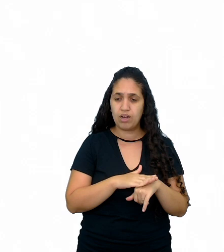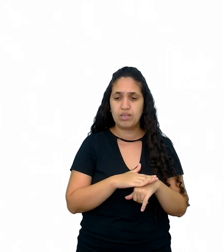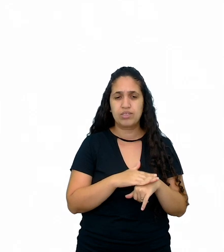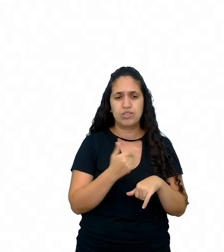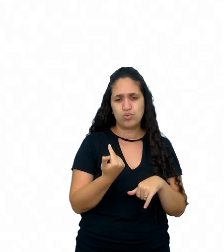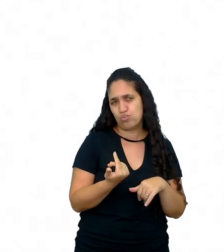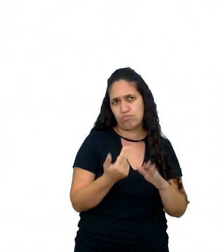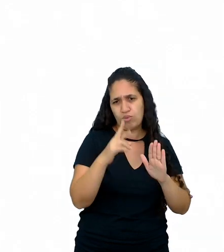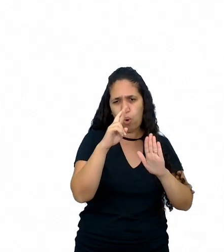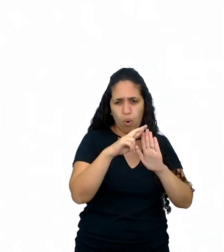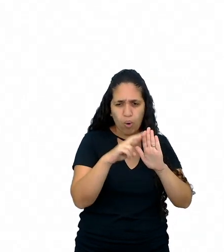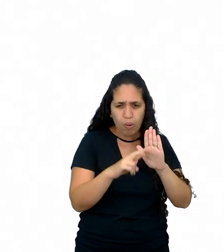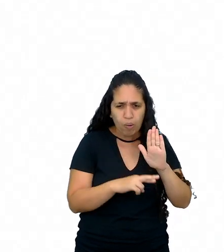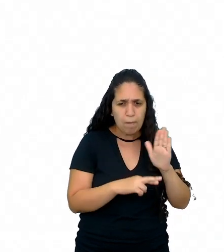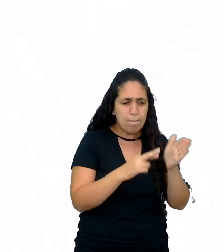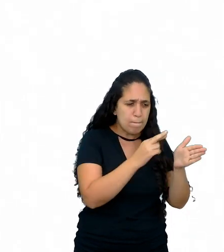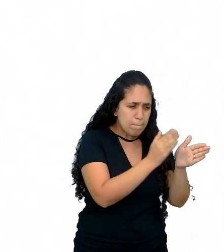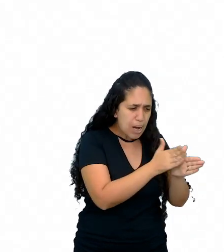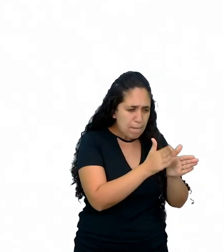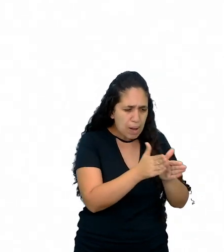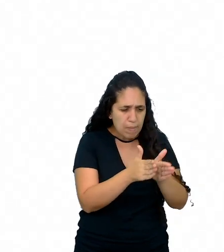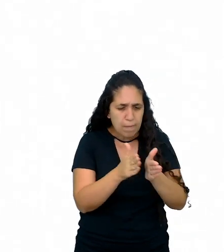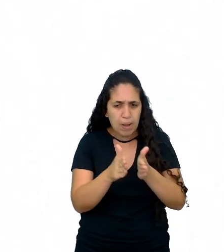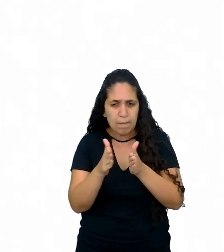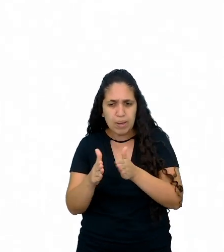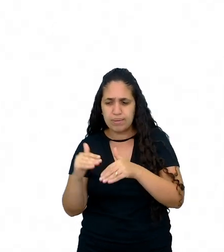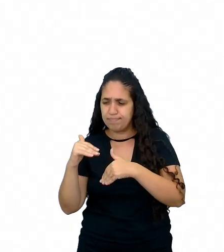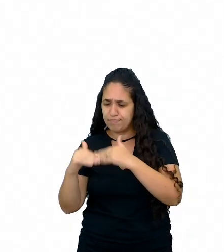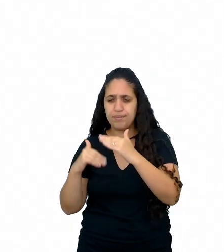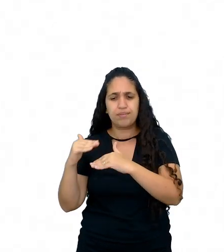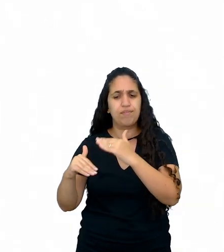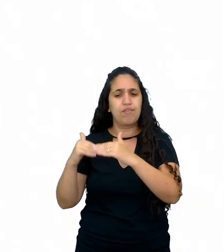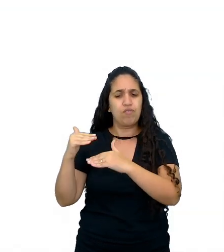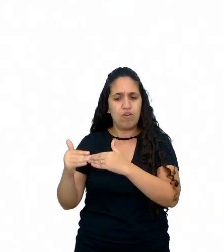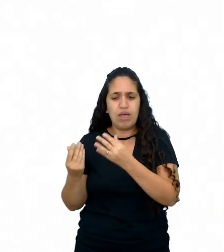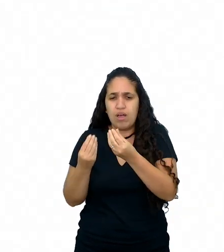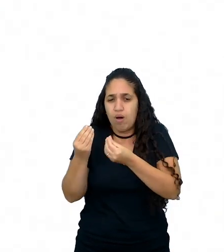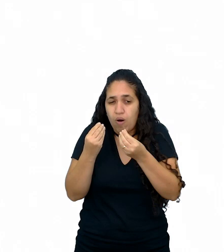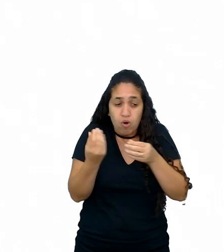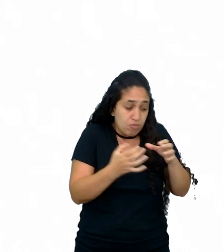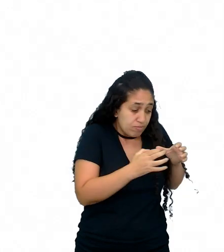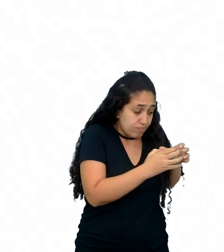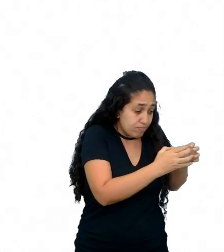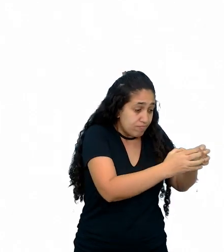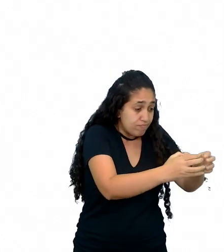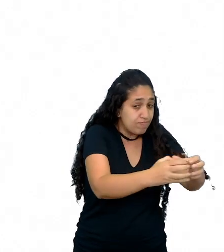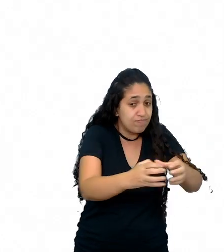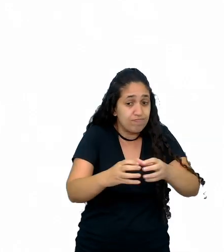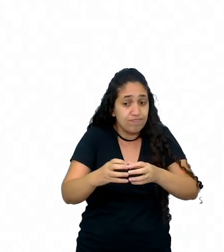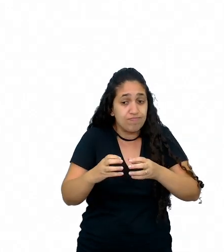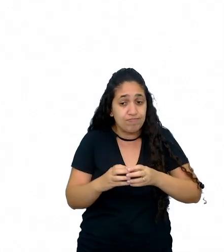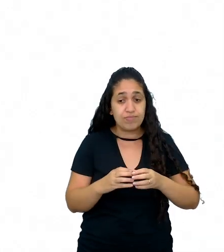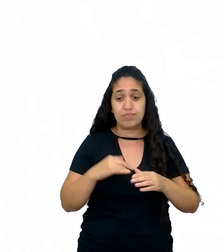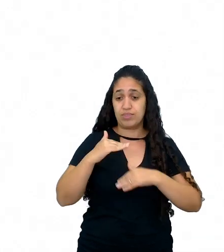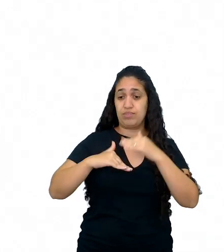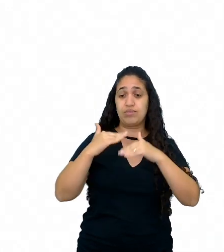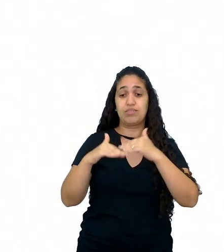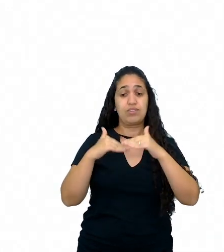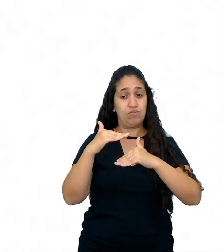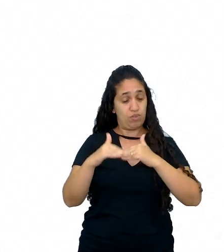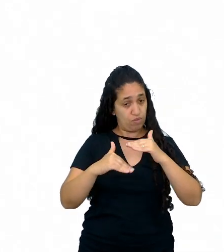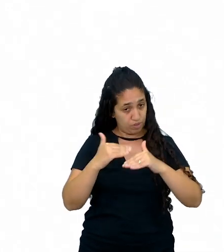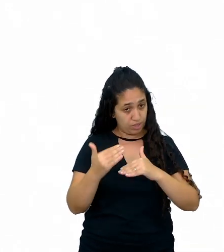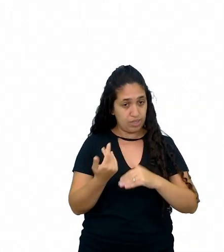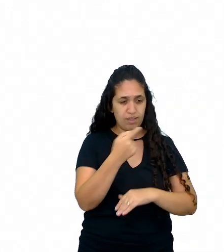um roteiro, né, de como eu vou desenvolver, né, de como aquelas equipes, aqueles grupos vão desenvolver os projetos, né, aí